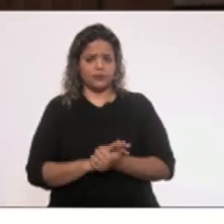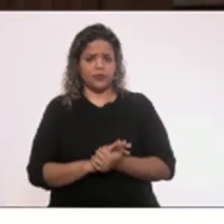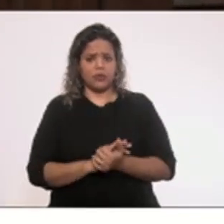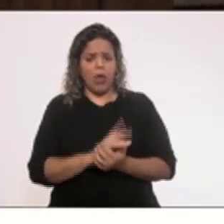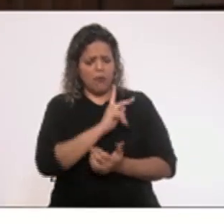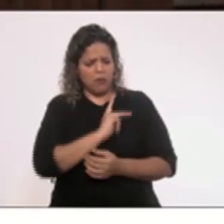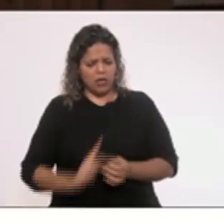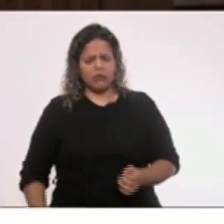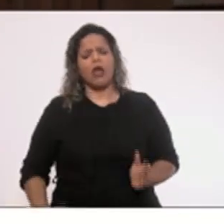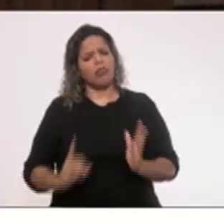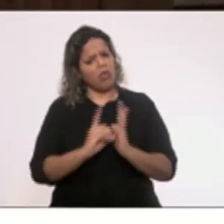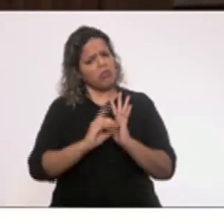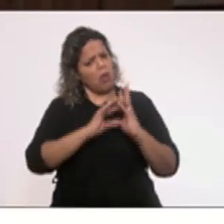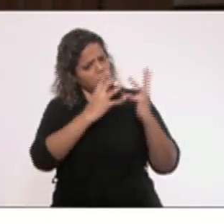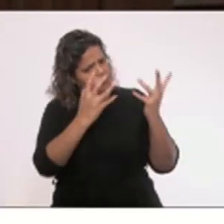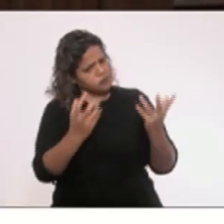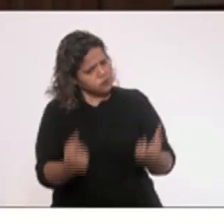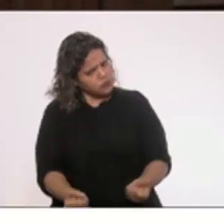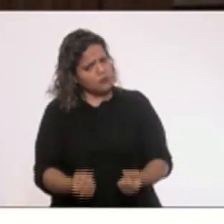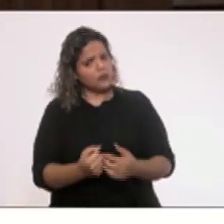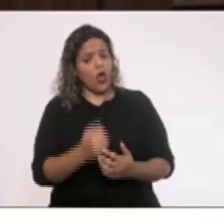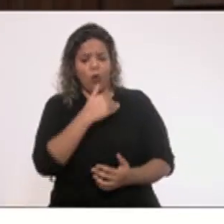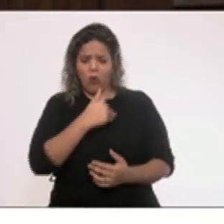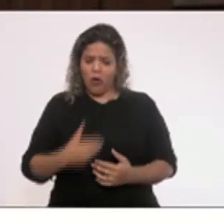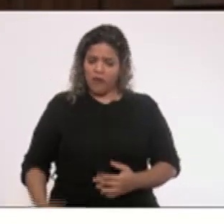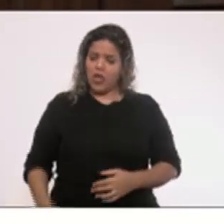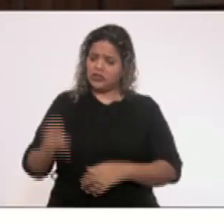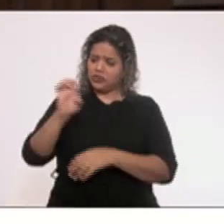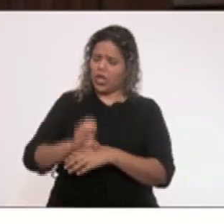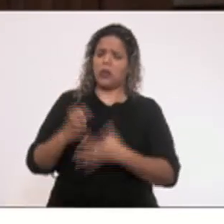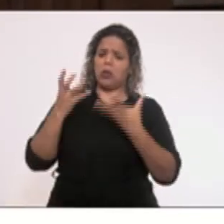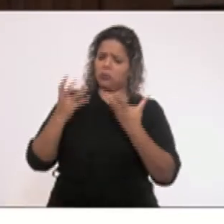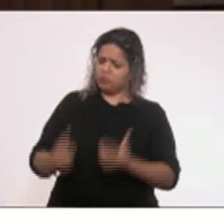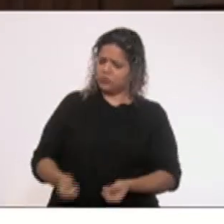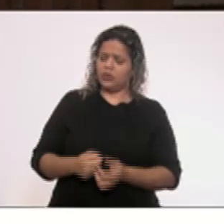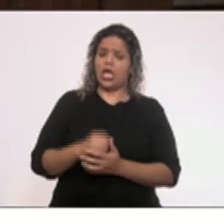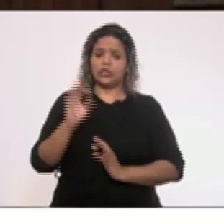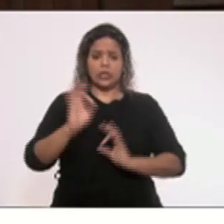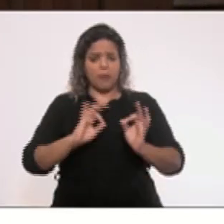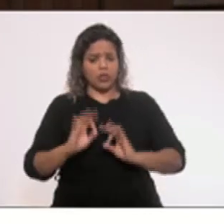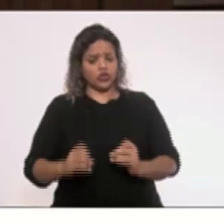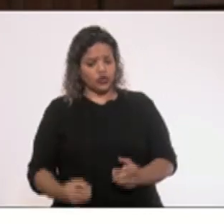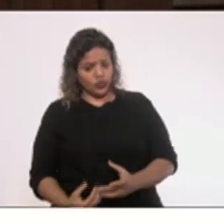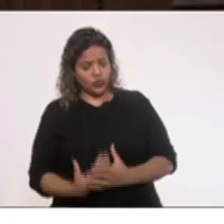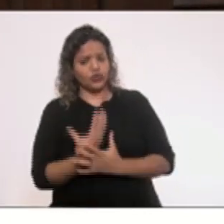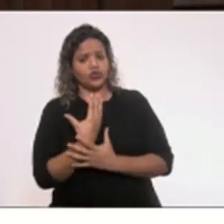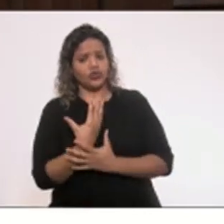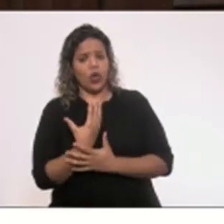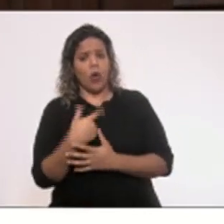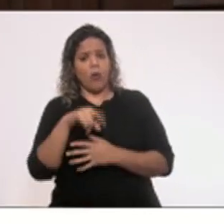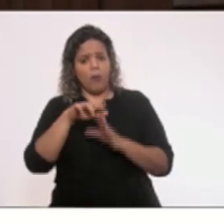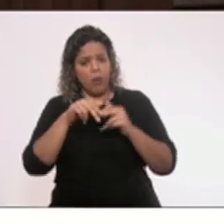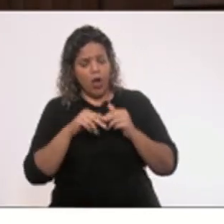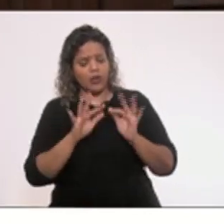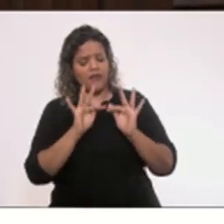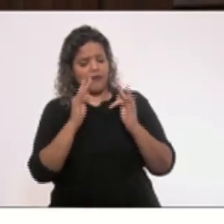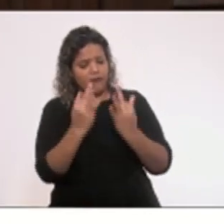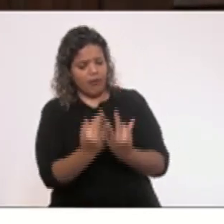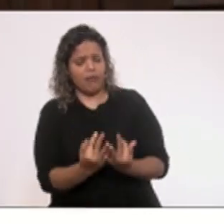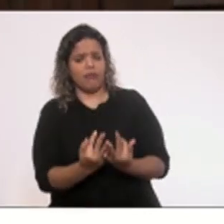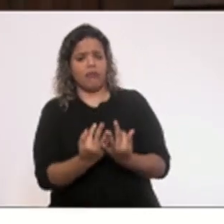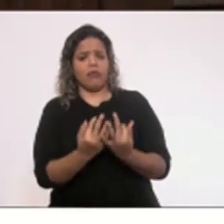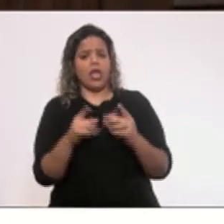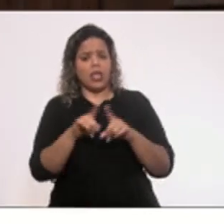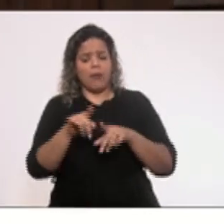do DETRAN se colocou super à disposição, o governo do Estado também. Esse projeto surgiu a partir das famílias